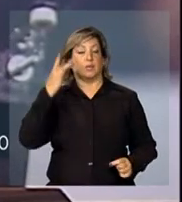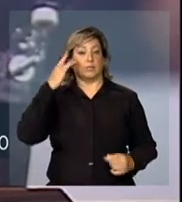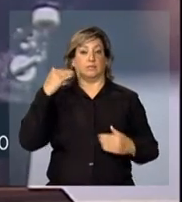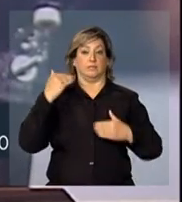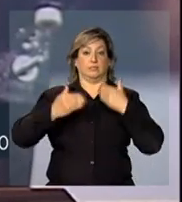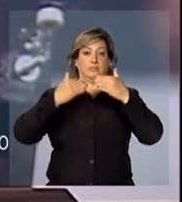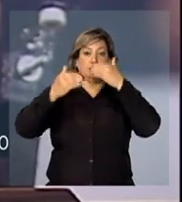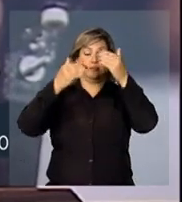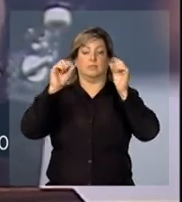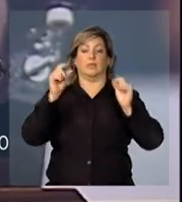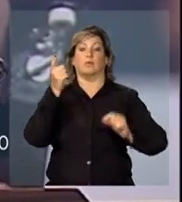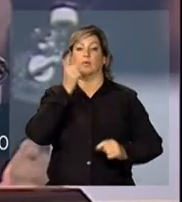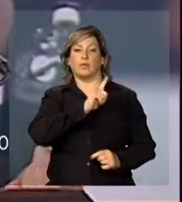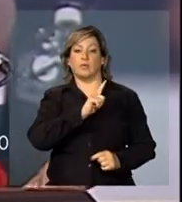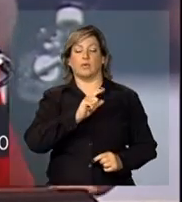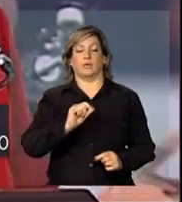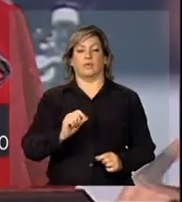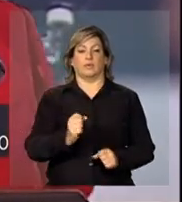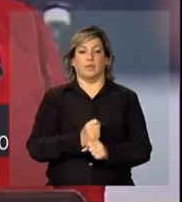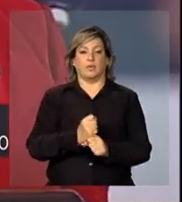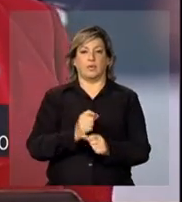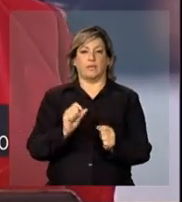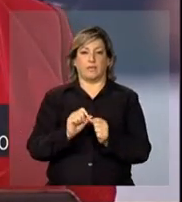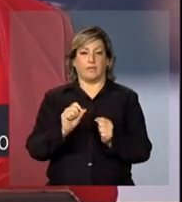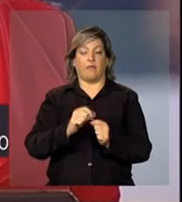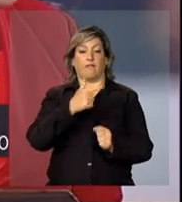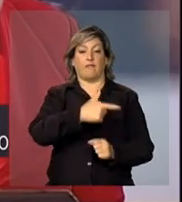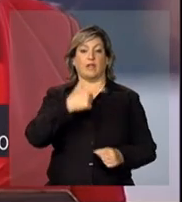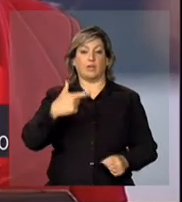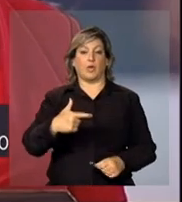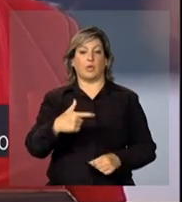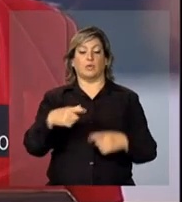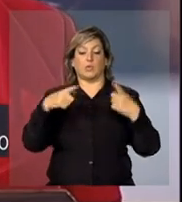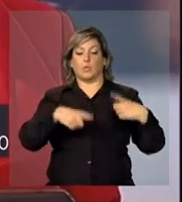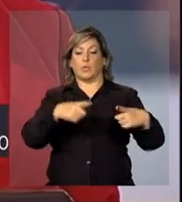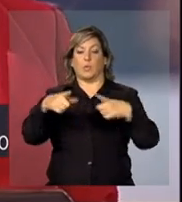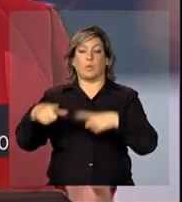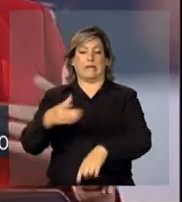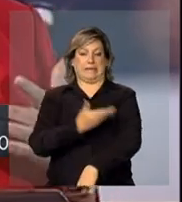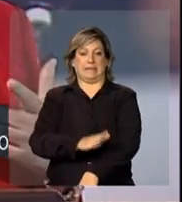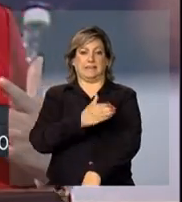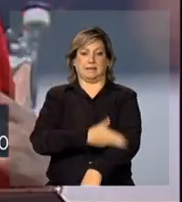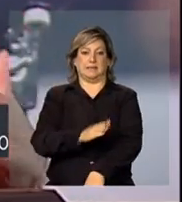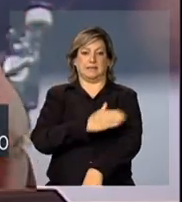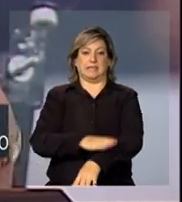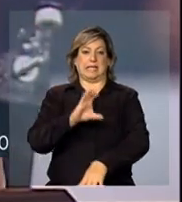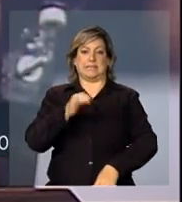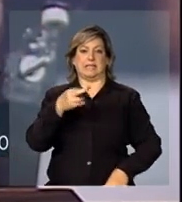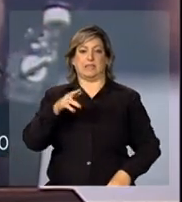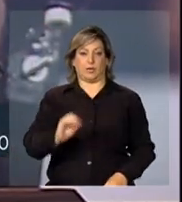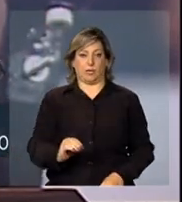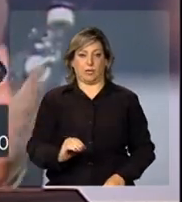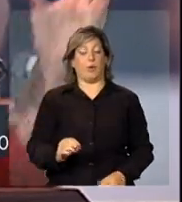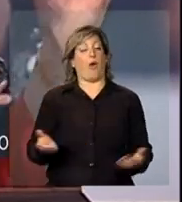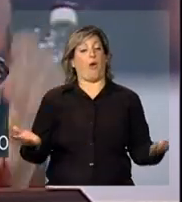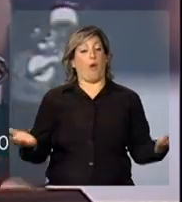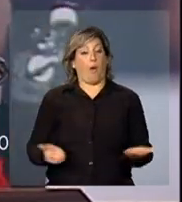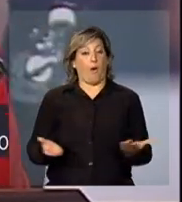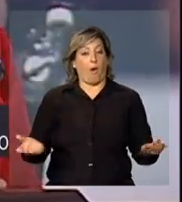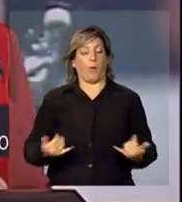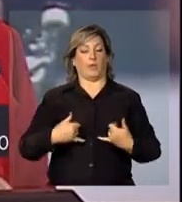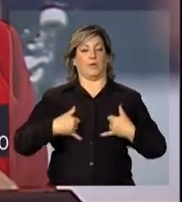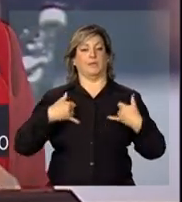modernização EA construção de 22 centros de treinamento e hoje com muito orgulho